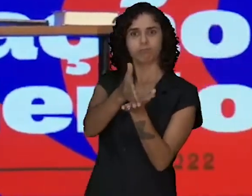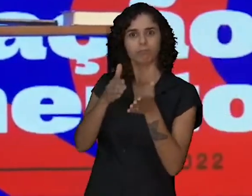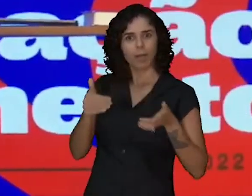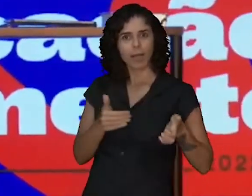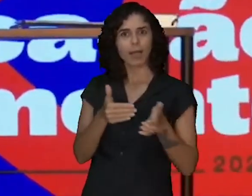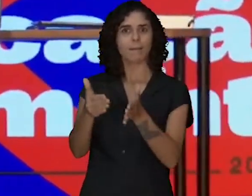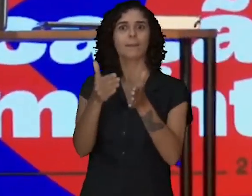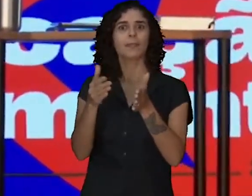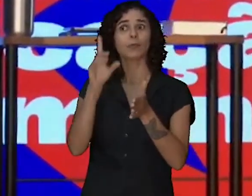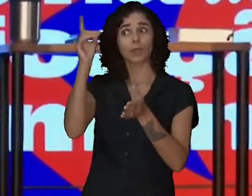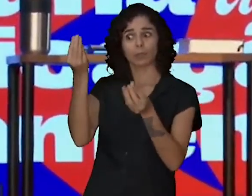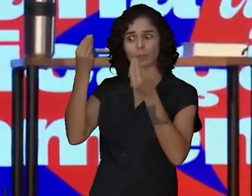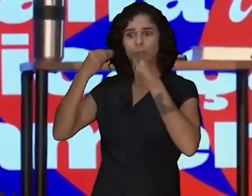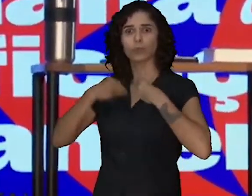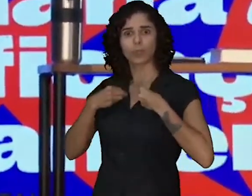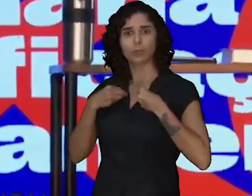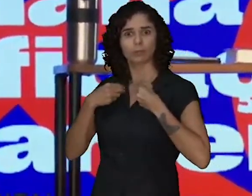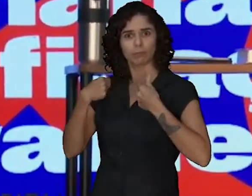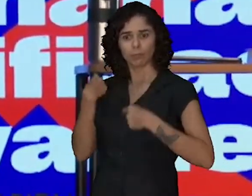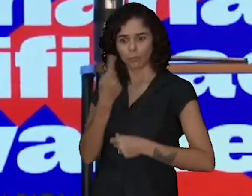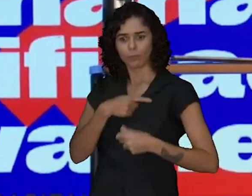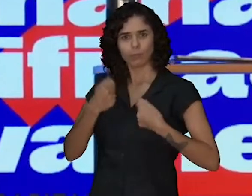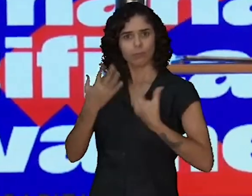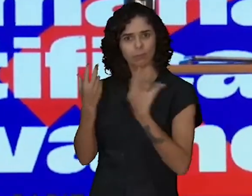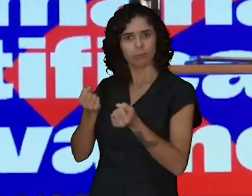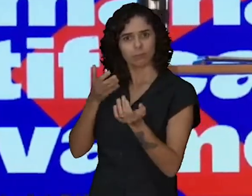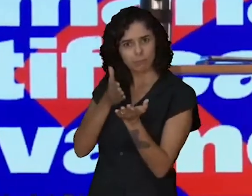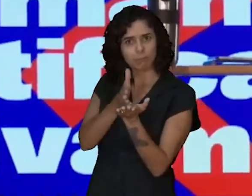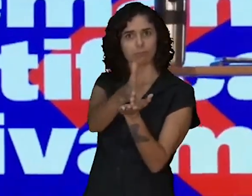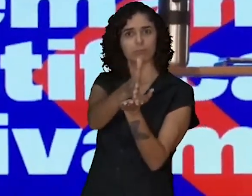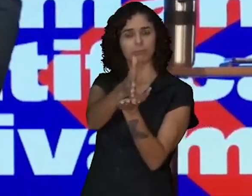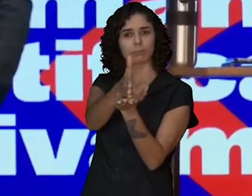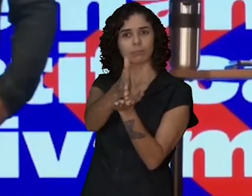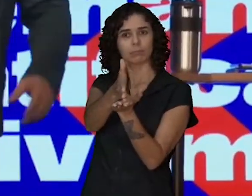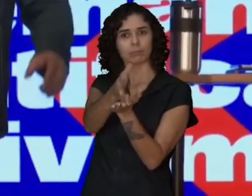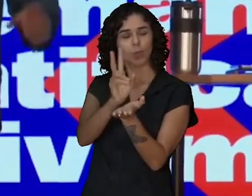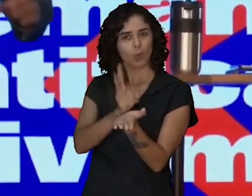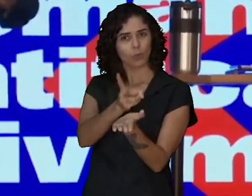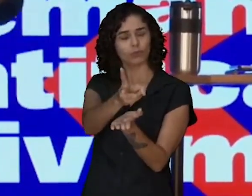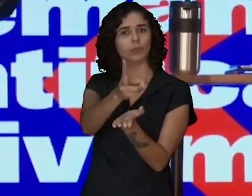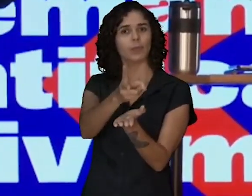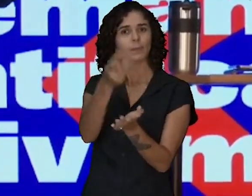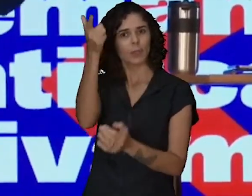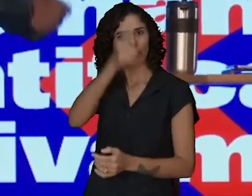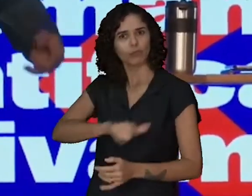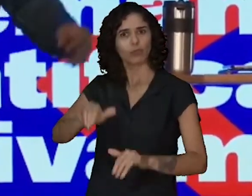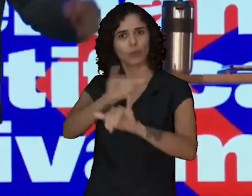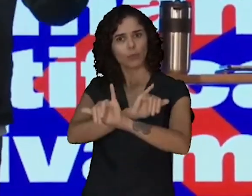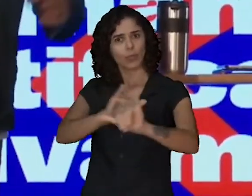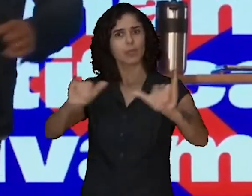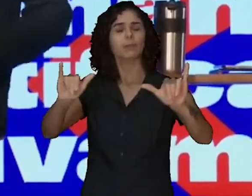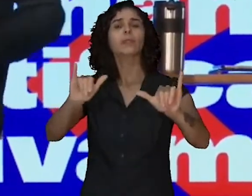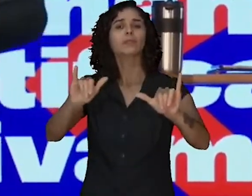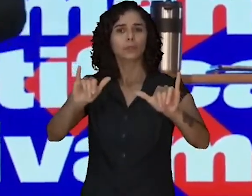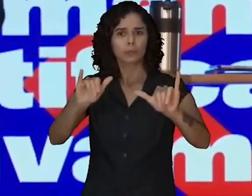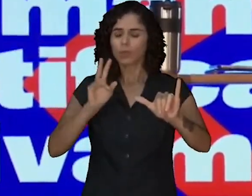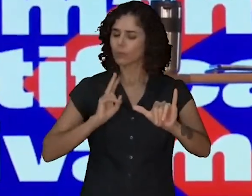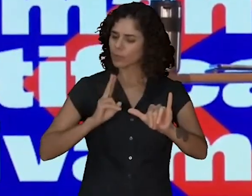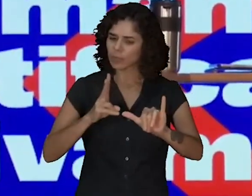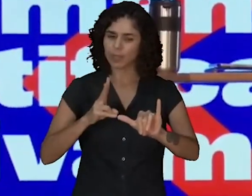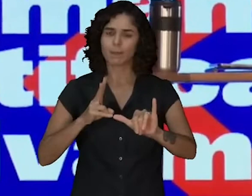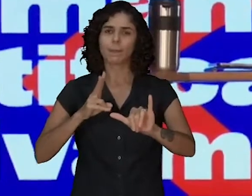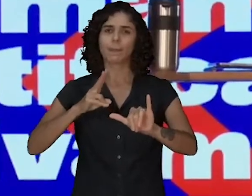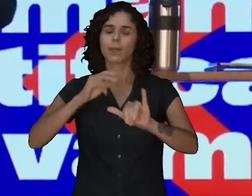Deixa eu dizer uma coisa para você, de novo, porque você já me ouviu falar isso tantas vezes. Tanto você que está aqui dentro, como você que